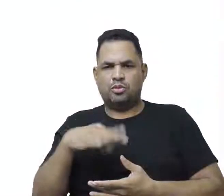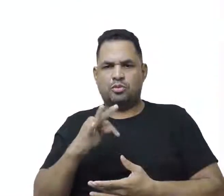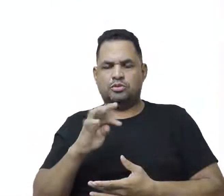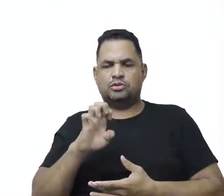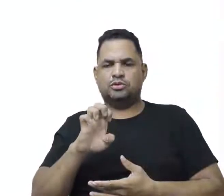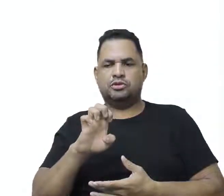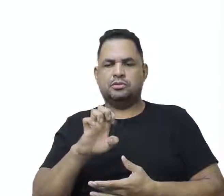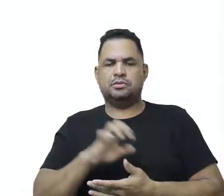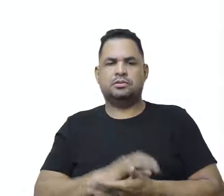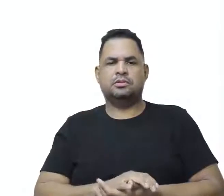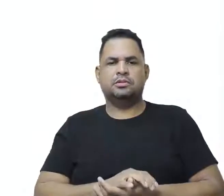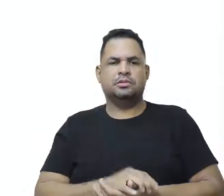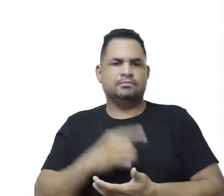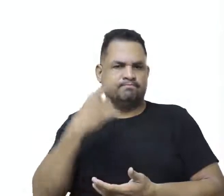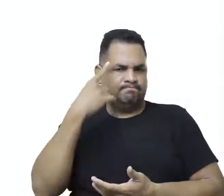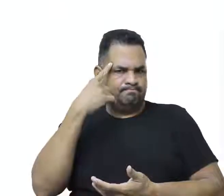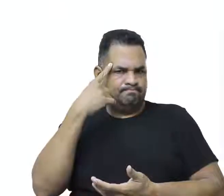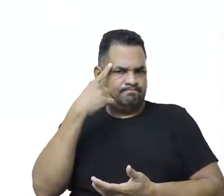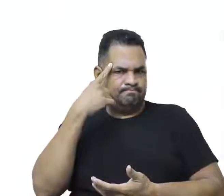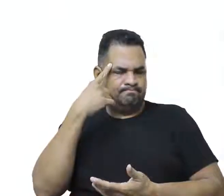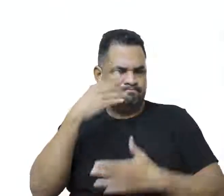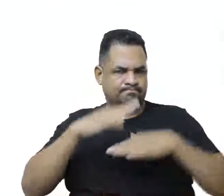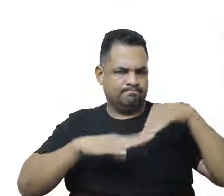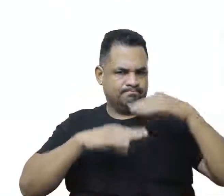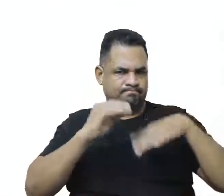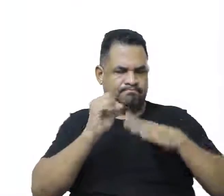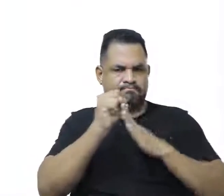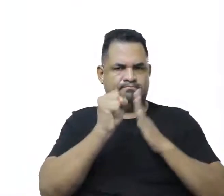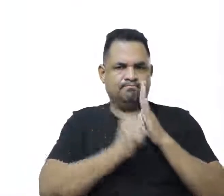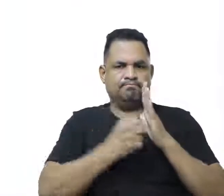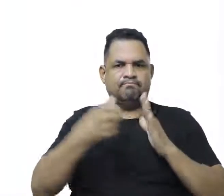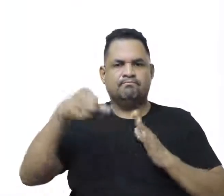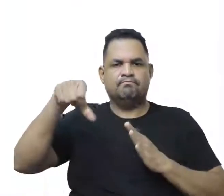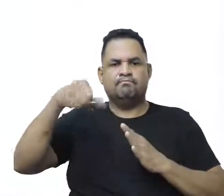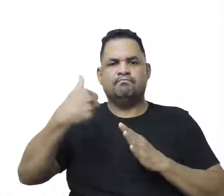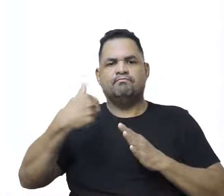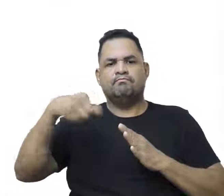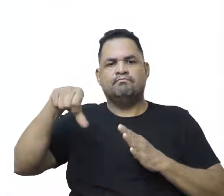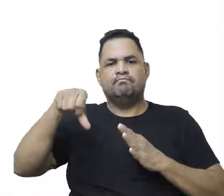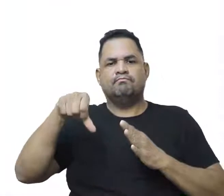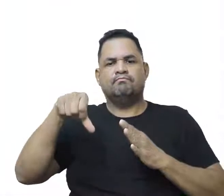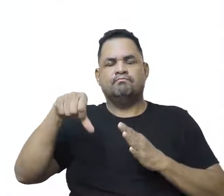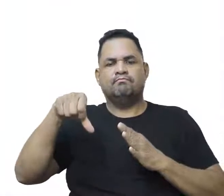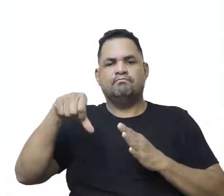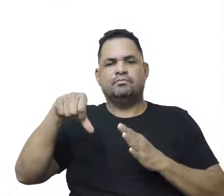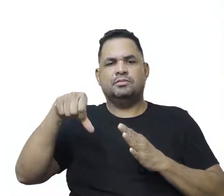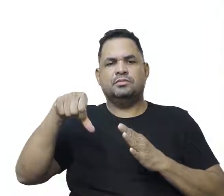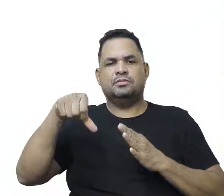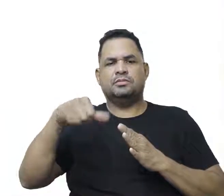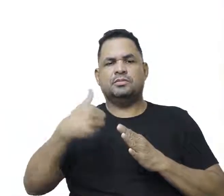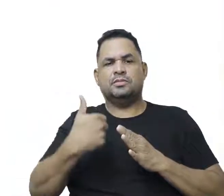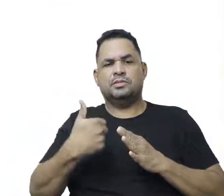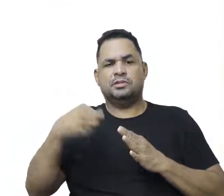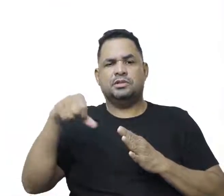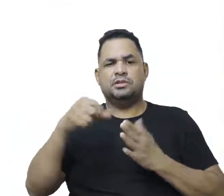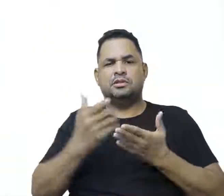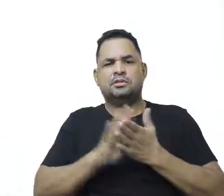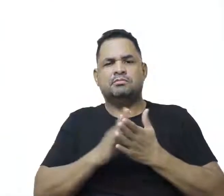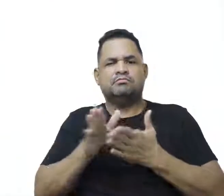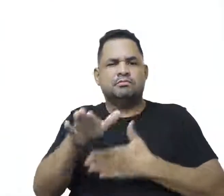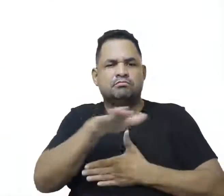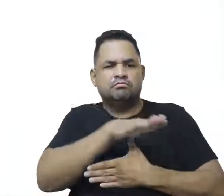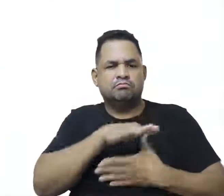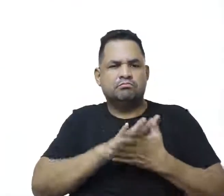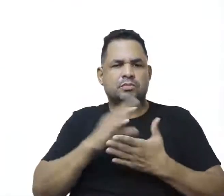Comte foi um Pensador do século 19 sua obra está permeada pelos acontecimentos da